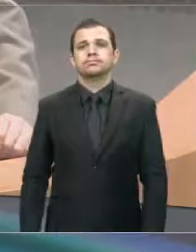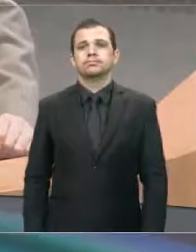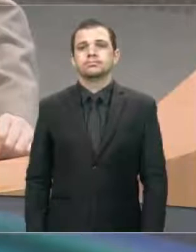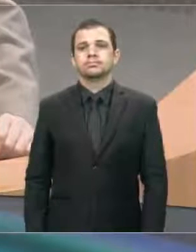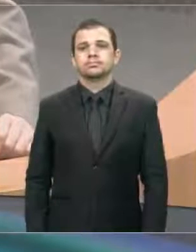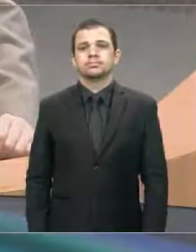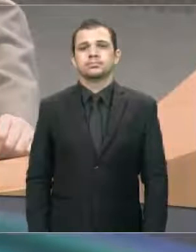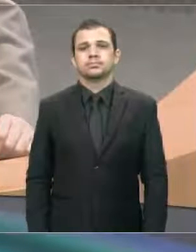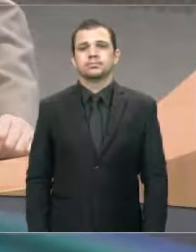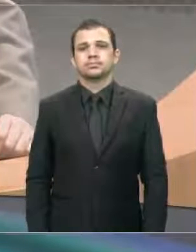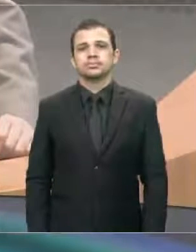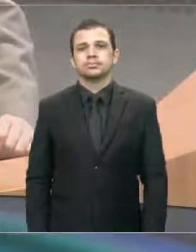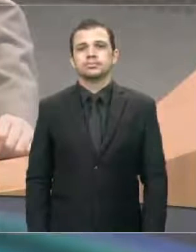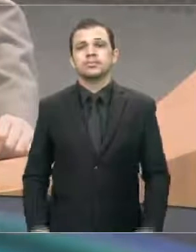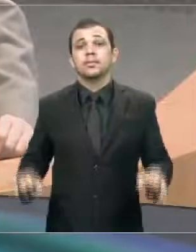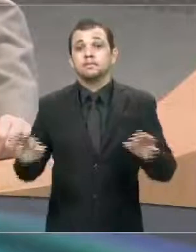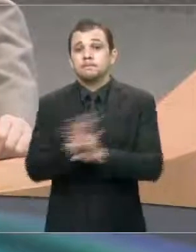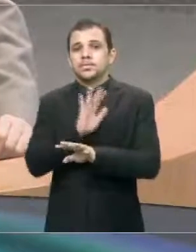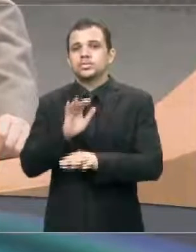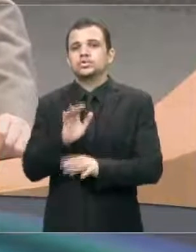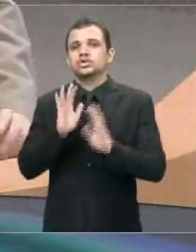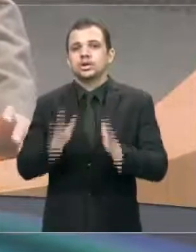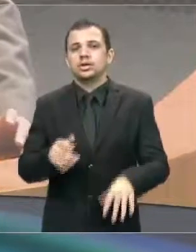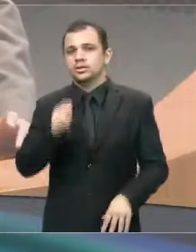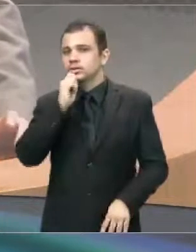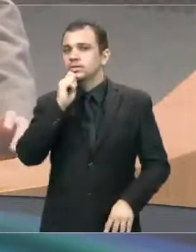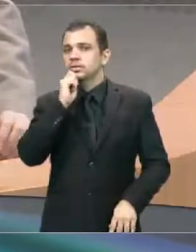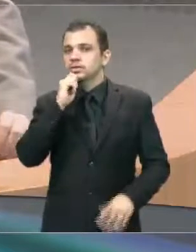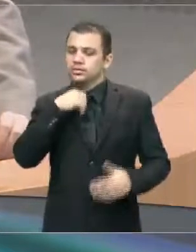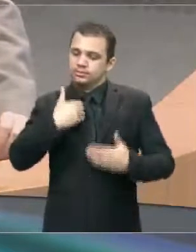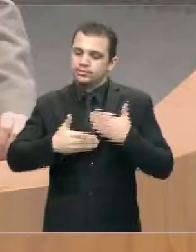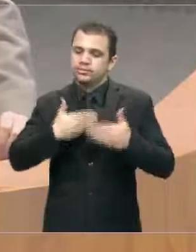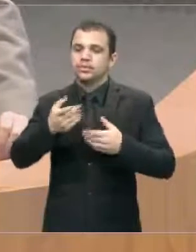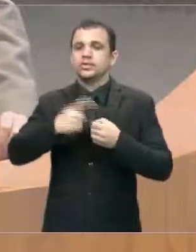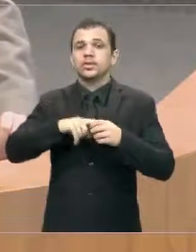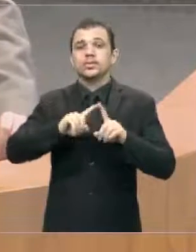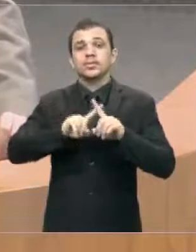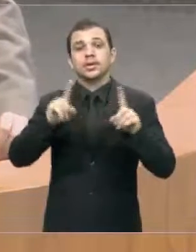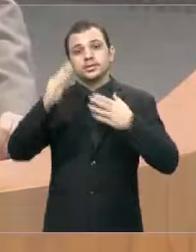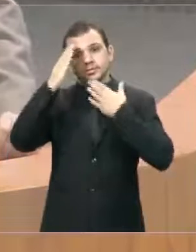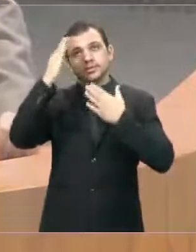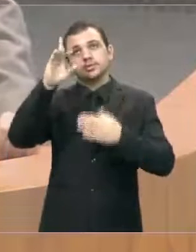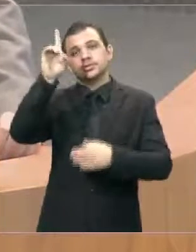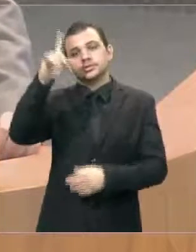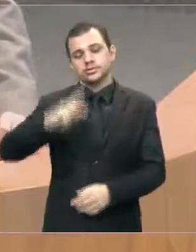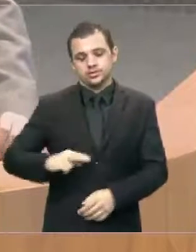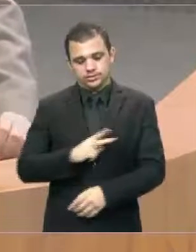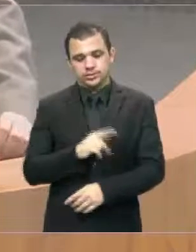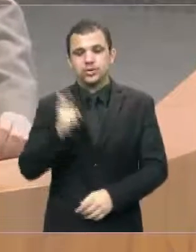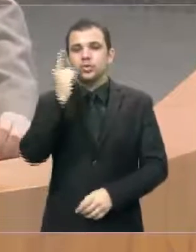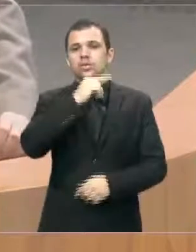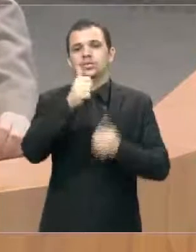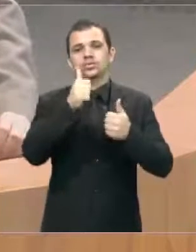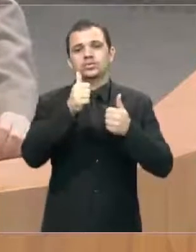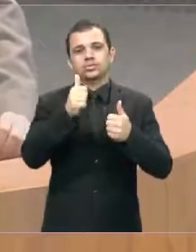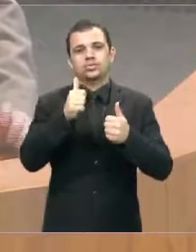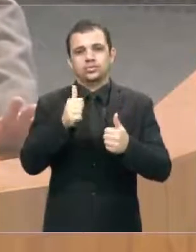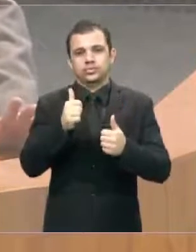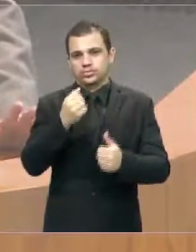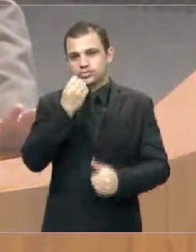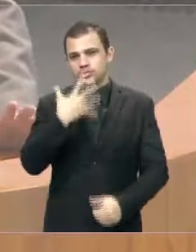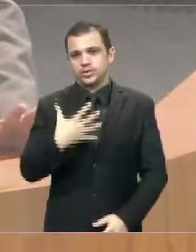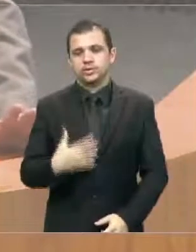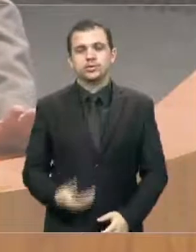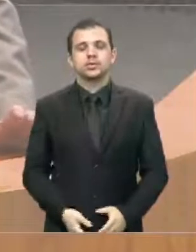ainda em fase de recuperação, mas graças a Deus a cirurgia foi um sucesso e